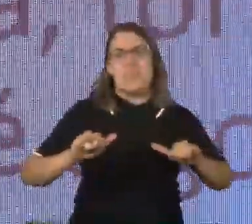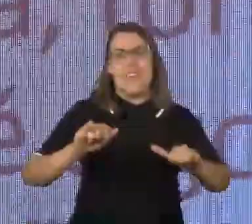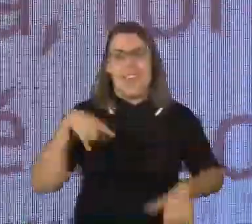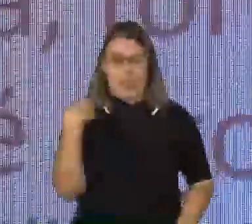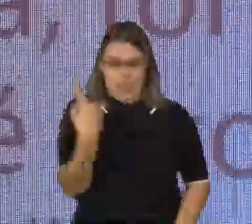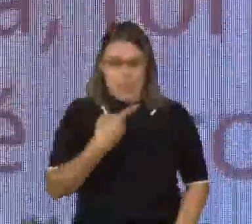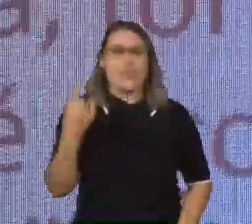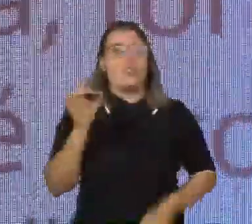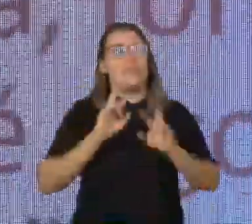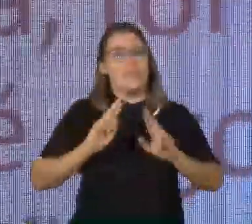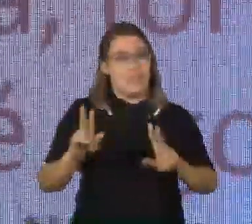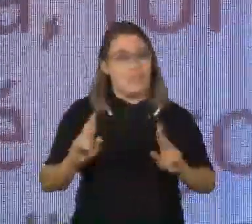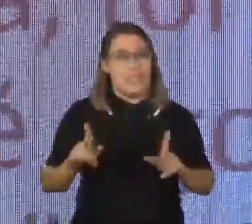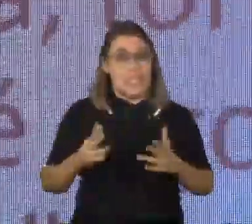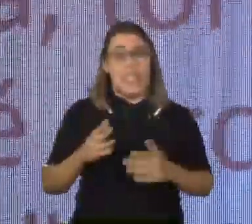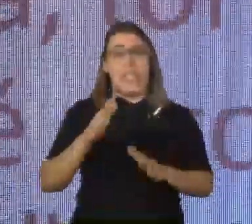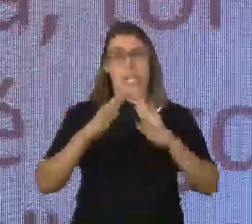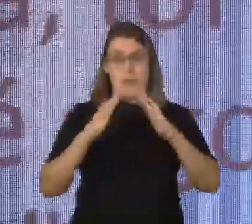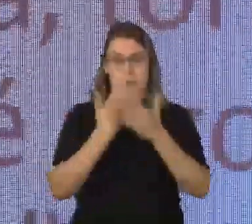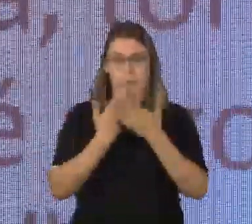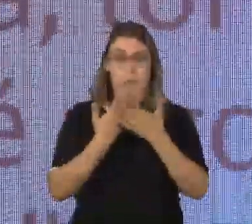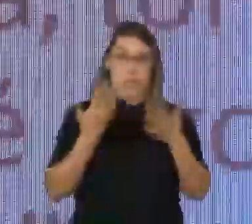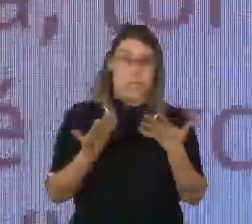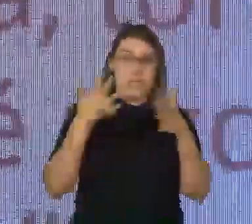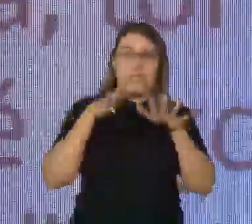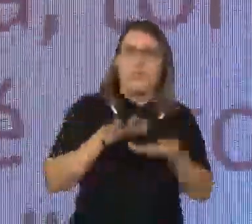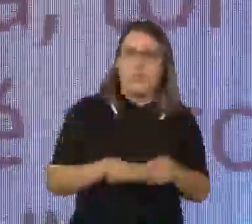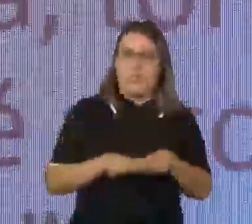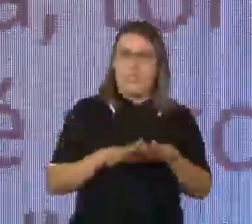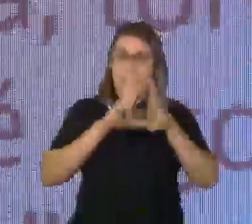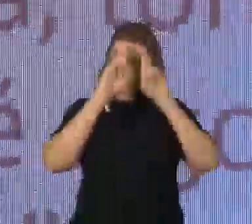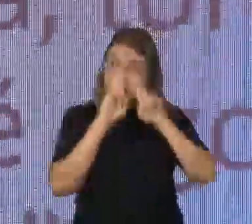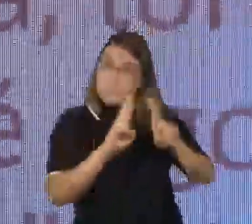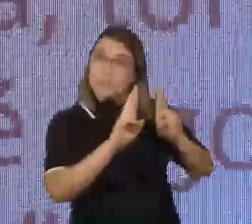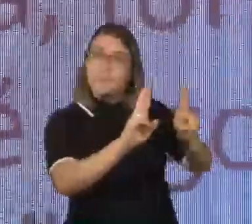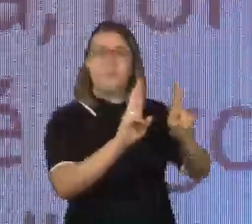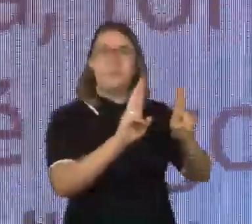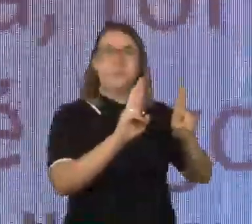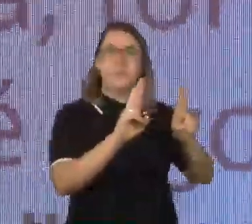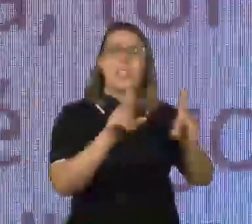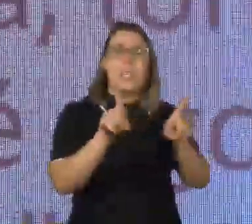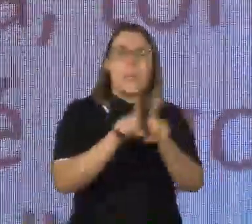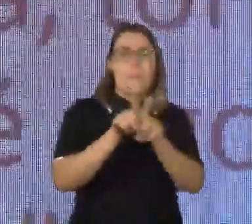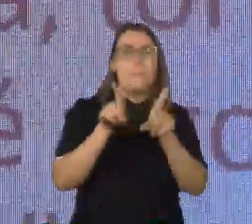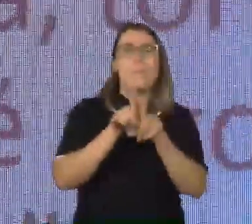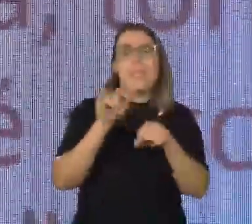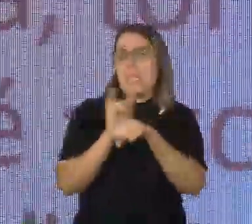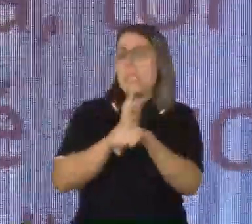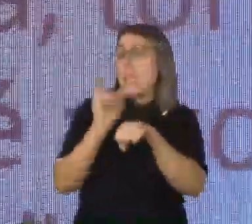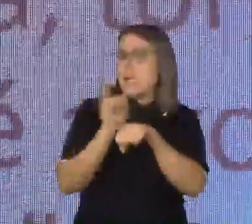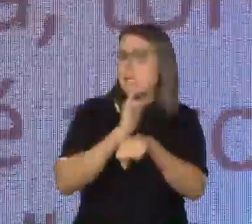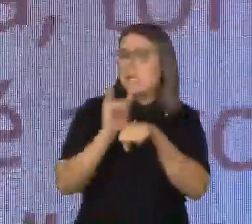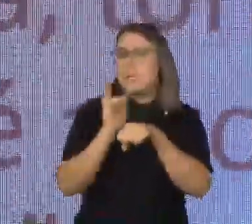nossas diferenças. A escola inclusiva é aquela que respeita e enxerga as habilidades de